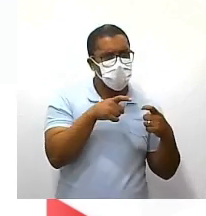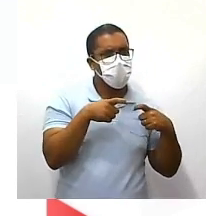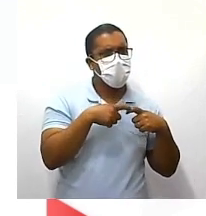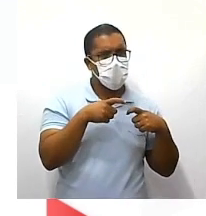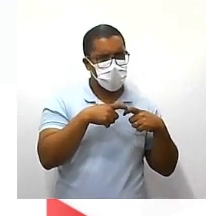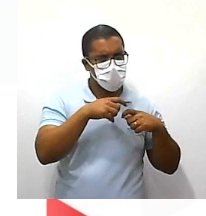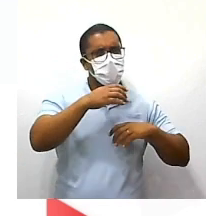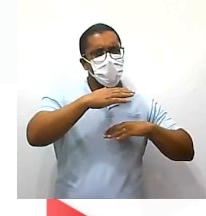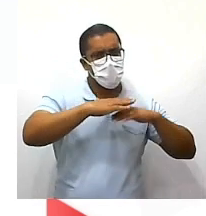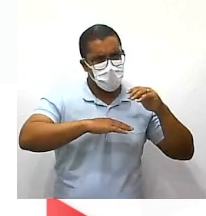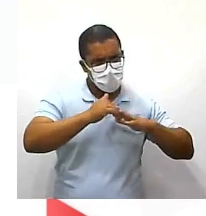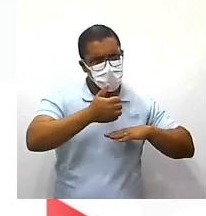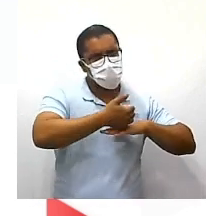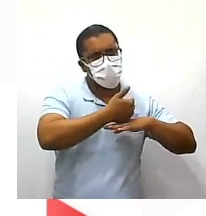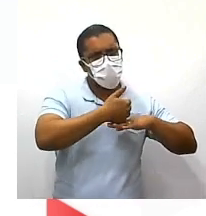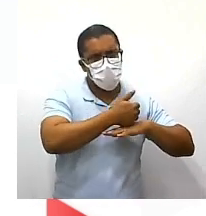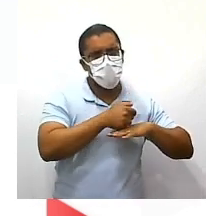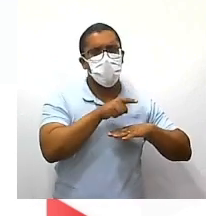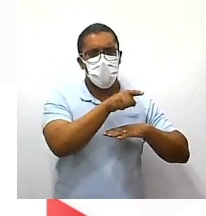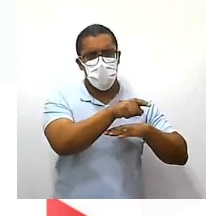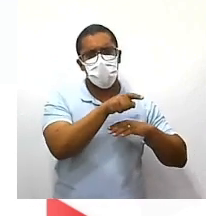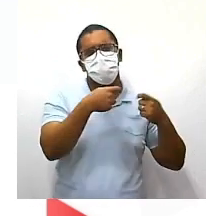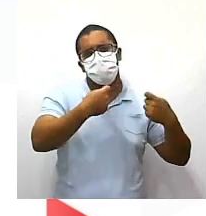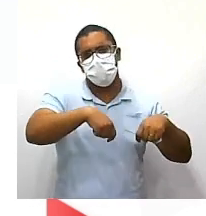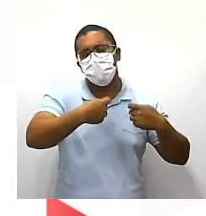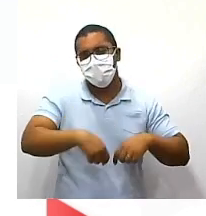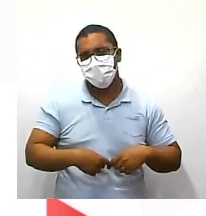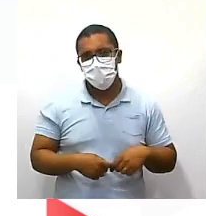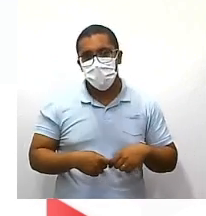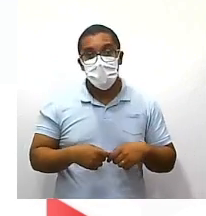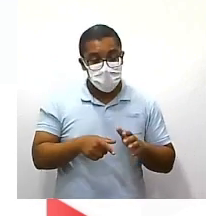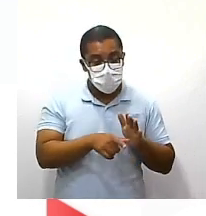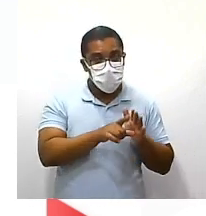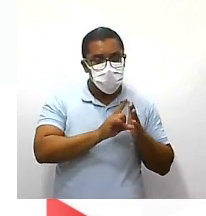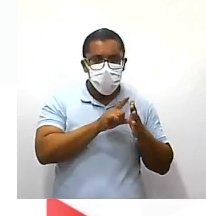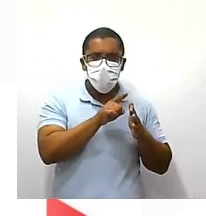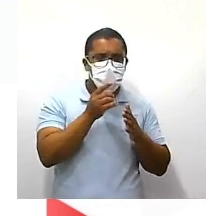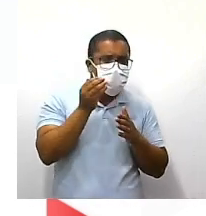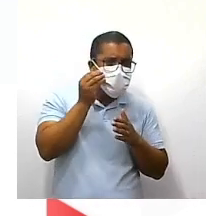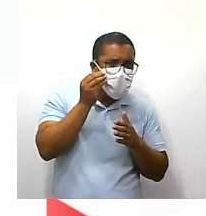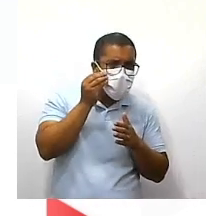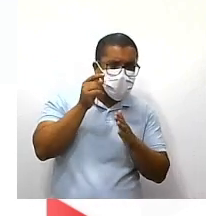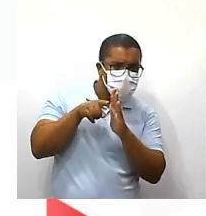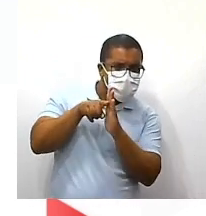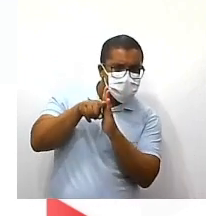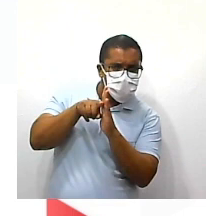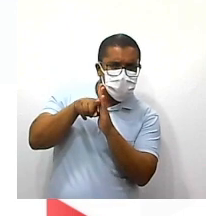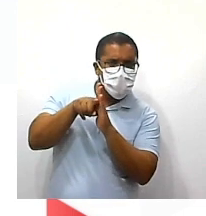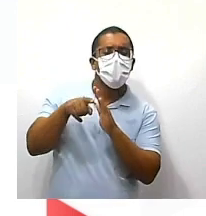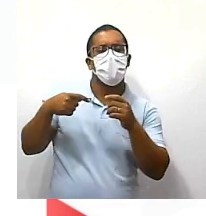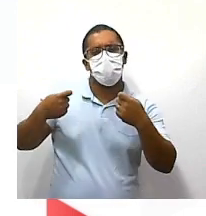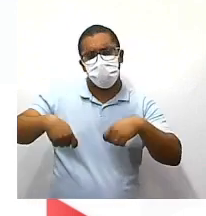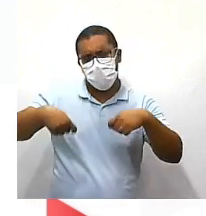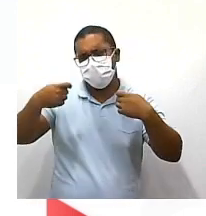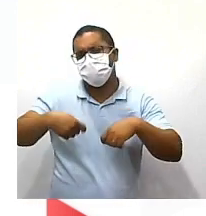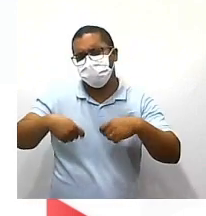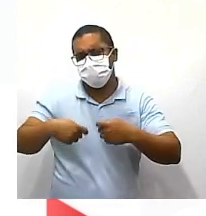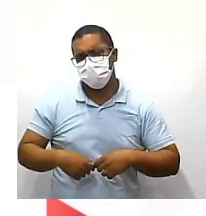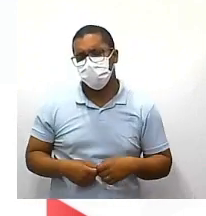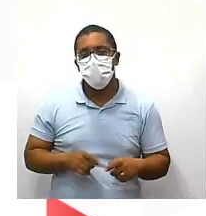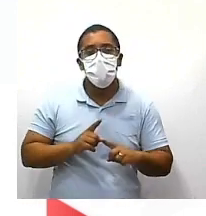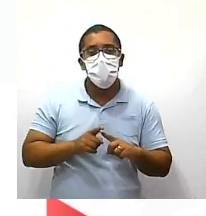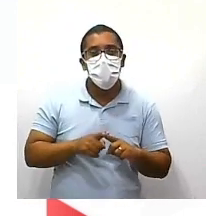médico especialista. Após ali a realização de testes, principalmente esses testes têm que ser necessários. Isso daí